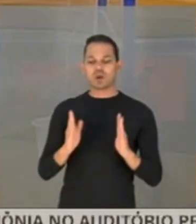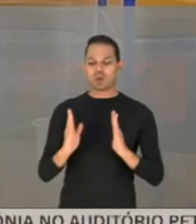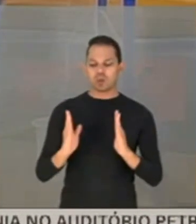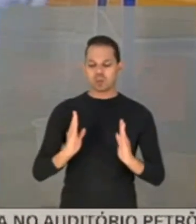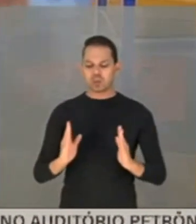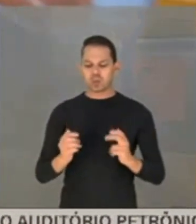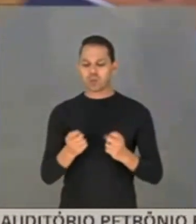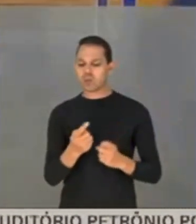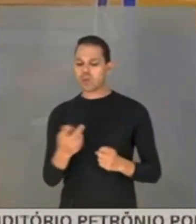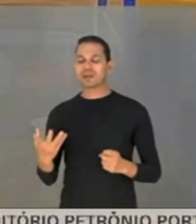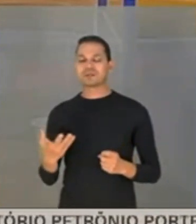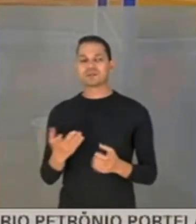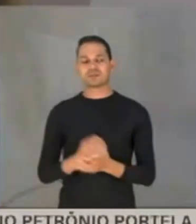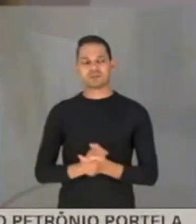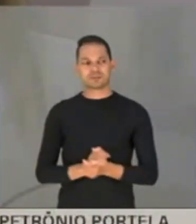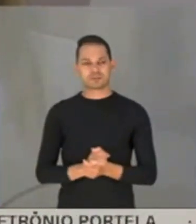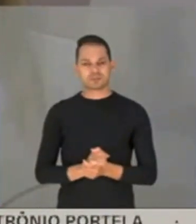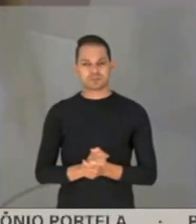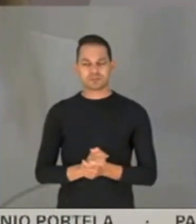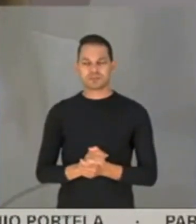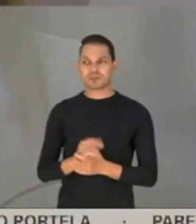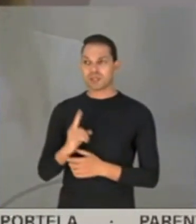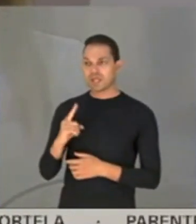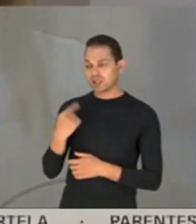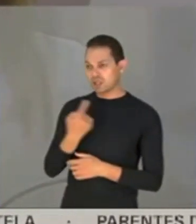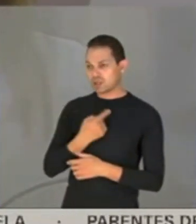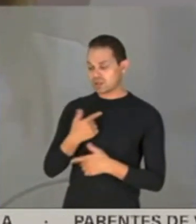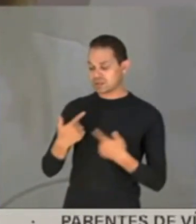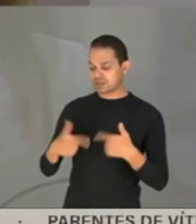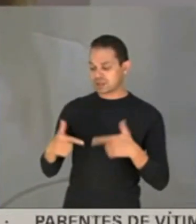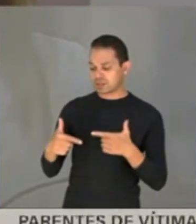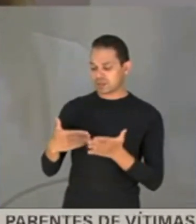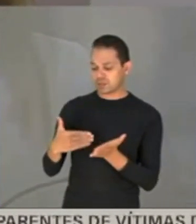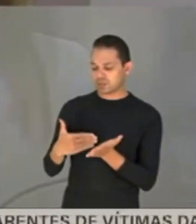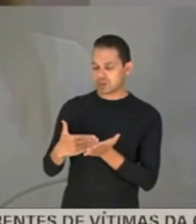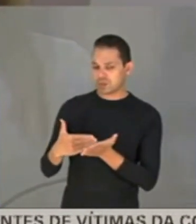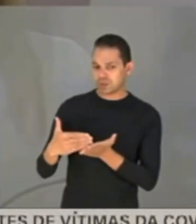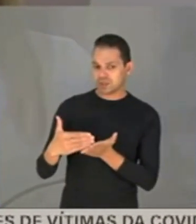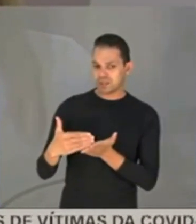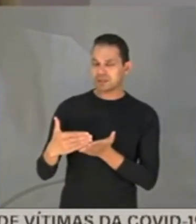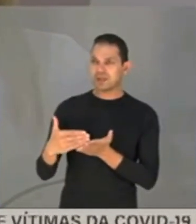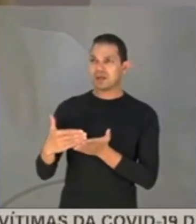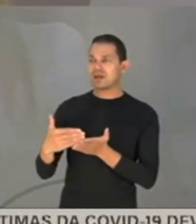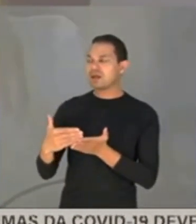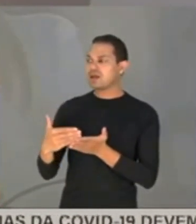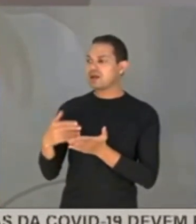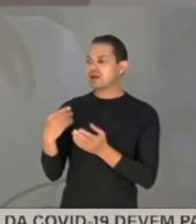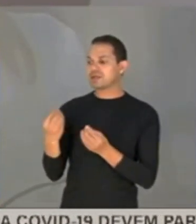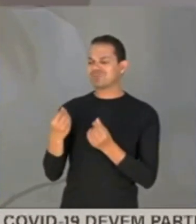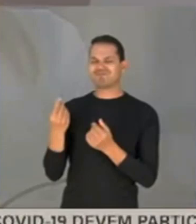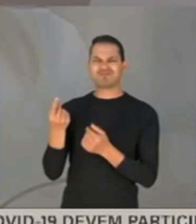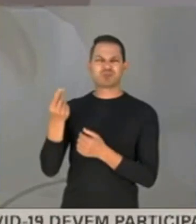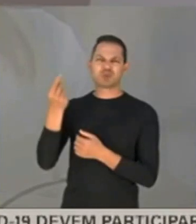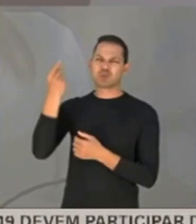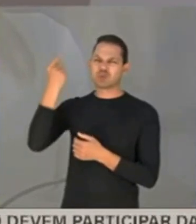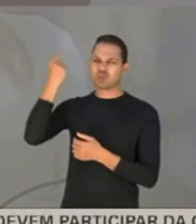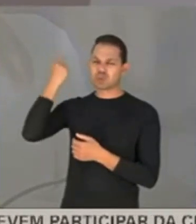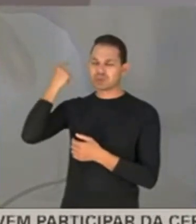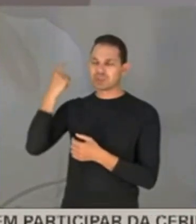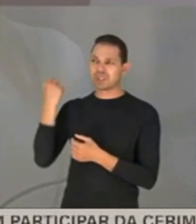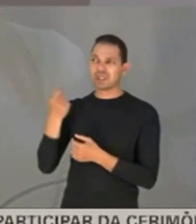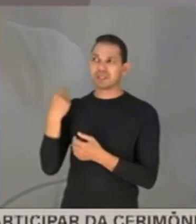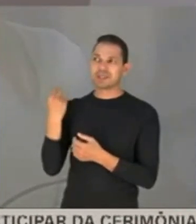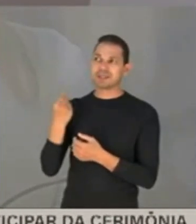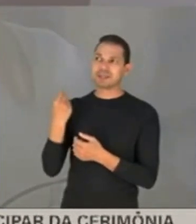atuou. Nós trabalhamos inicialmente, se eu não me engano, faz muitos anos,